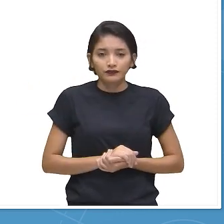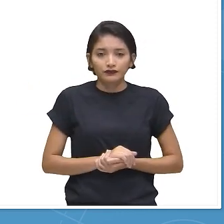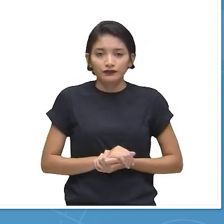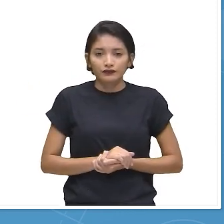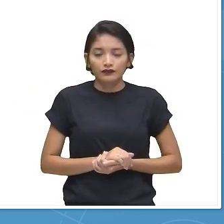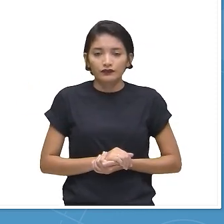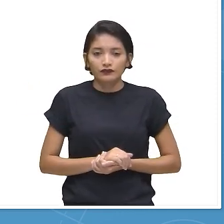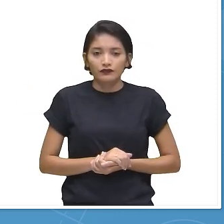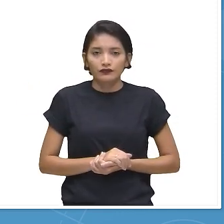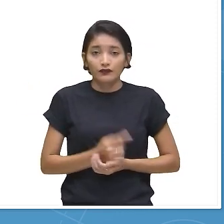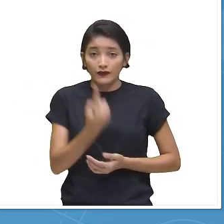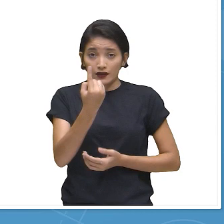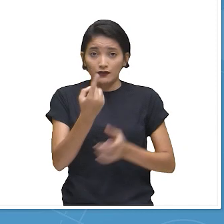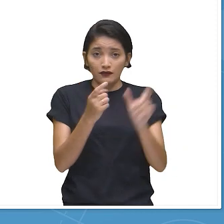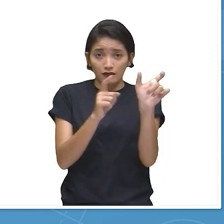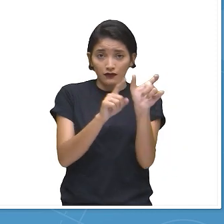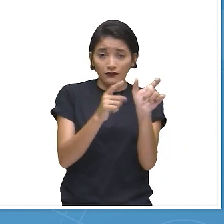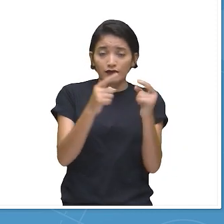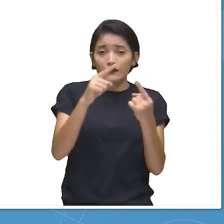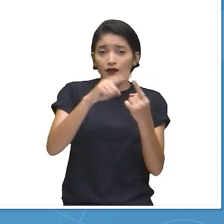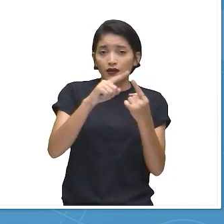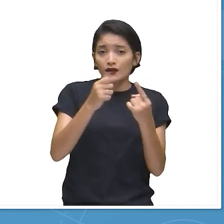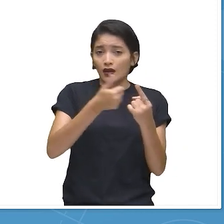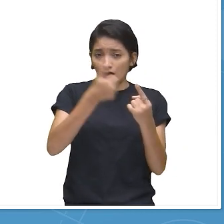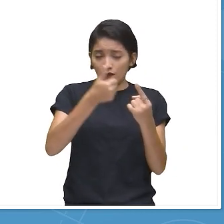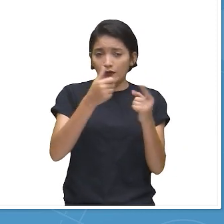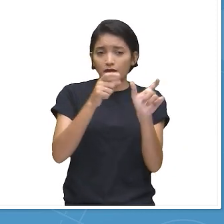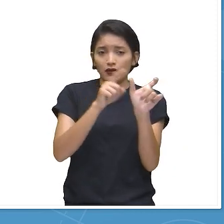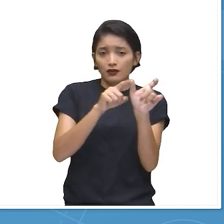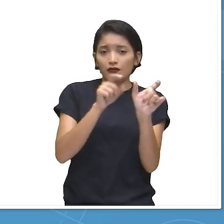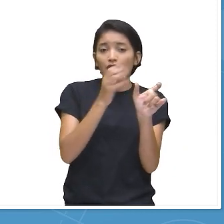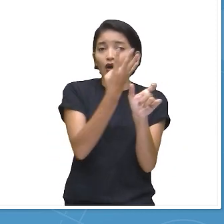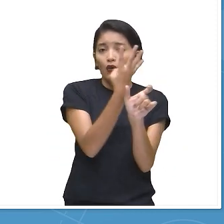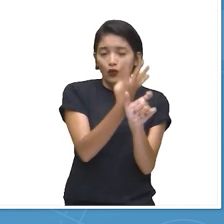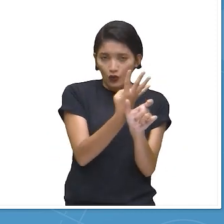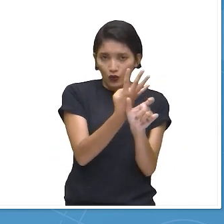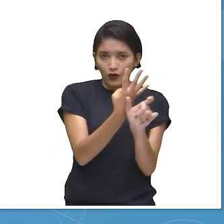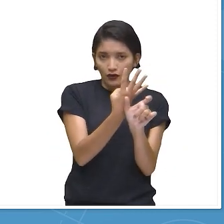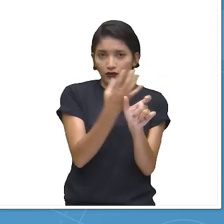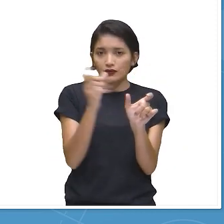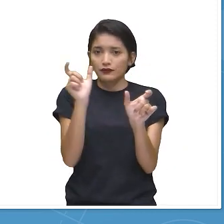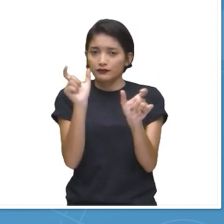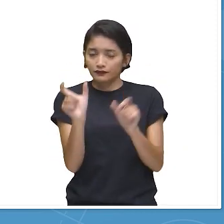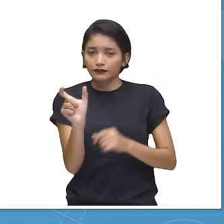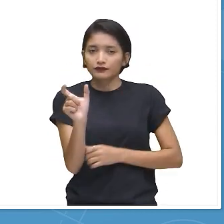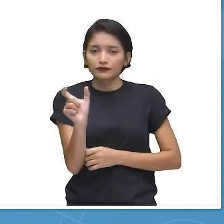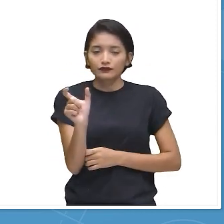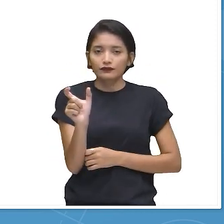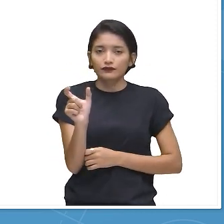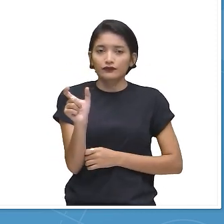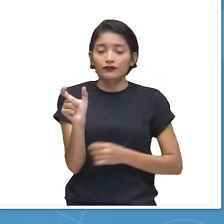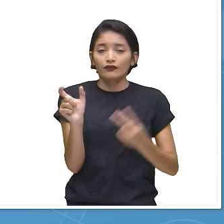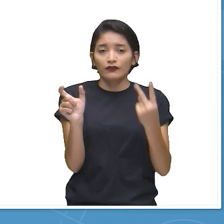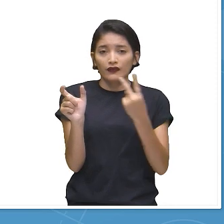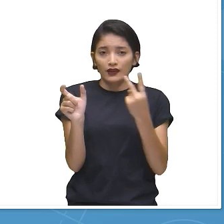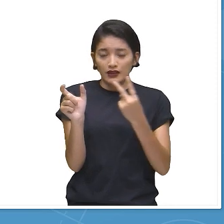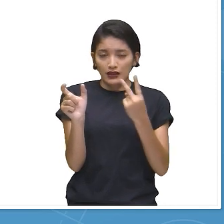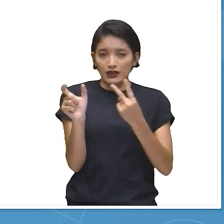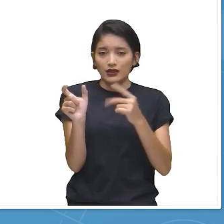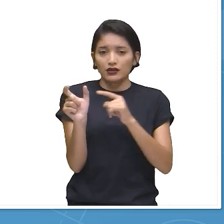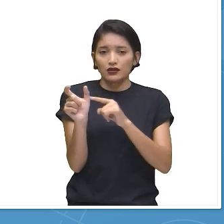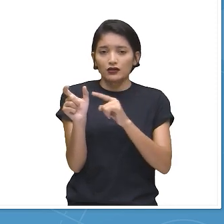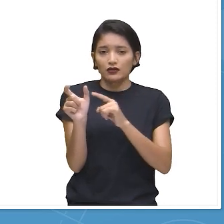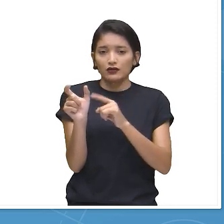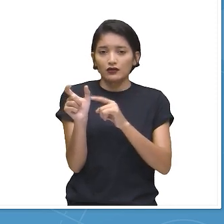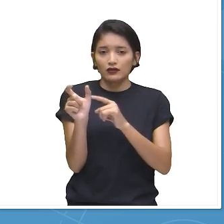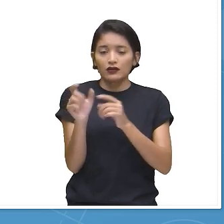4 palavras. Aqui na palavra liberdade, colorida, e na palavra colorida eu tenho 4 sílabas. E